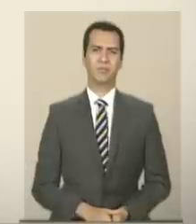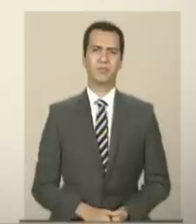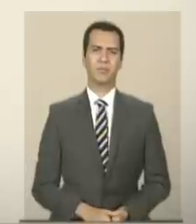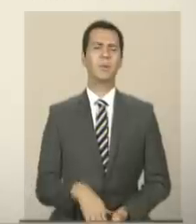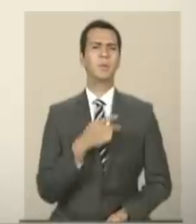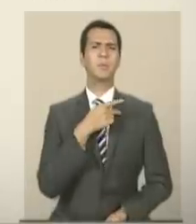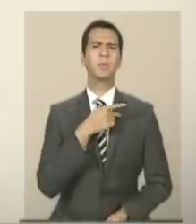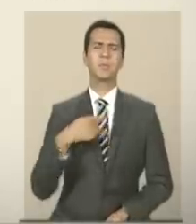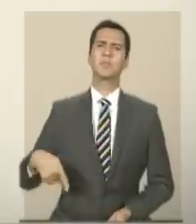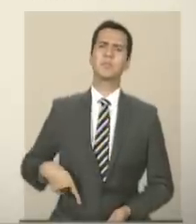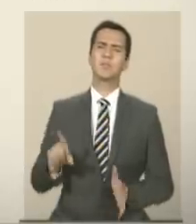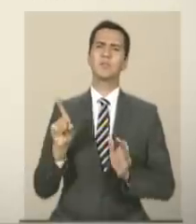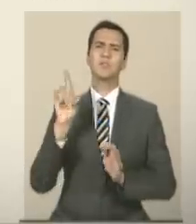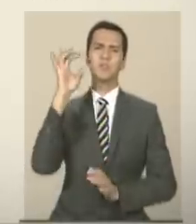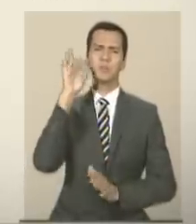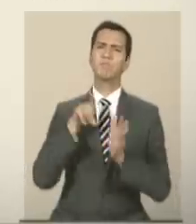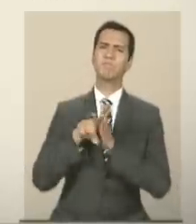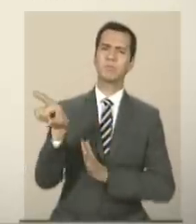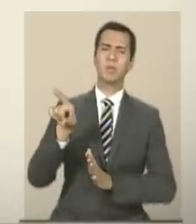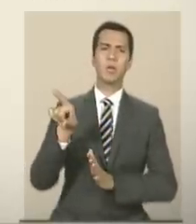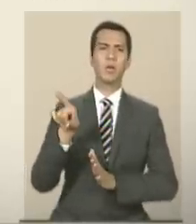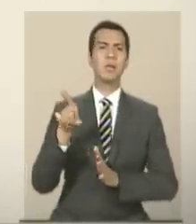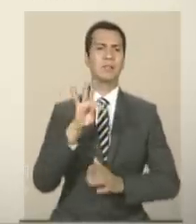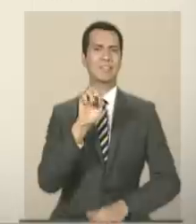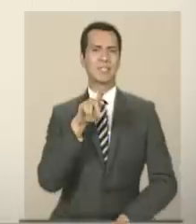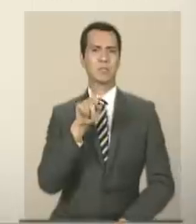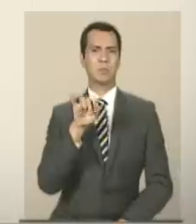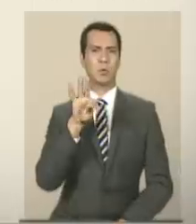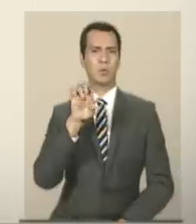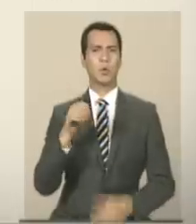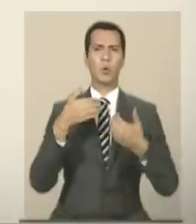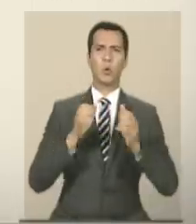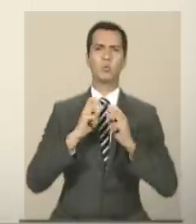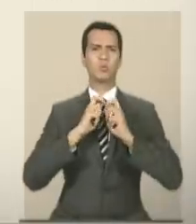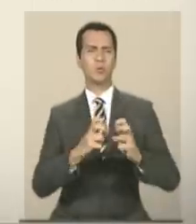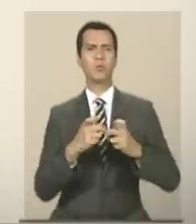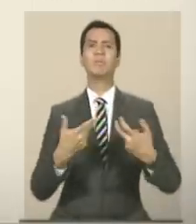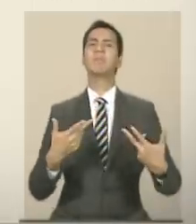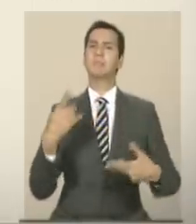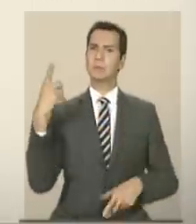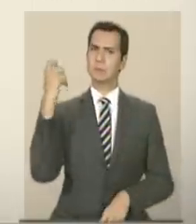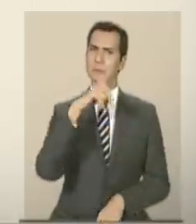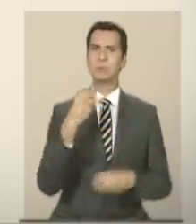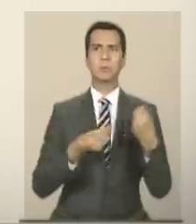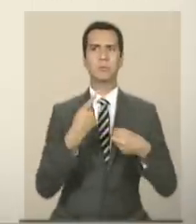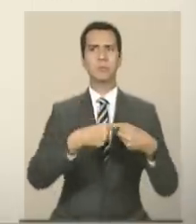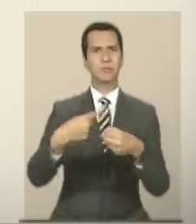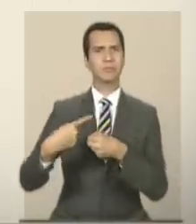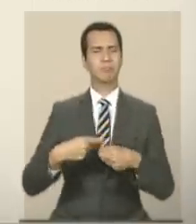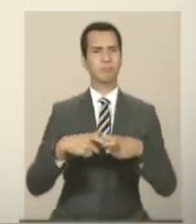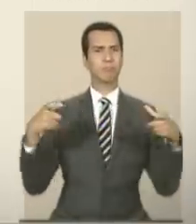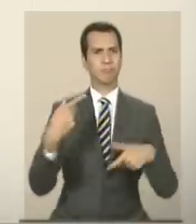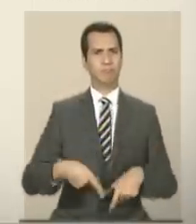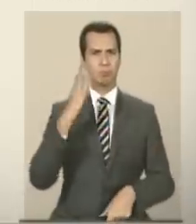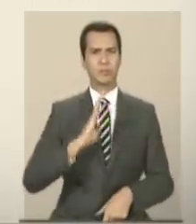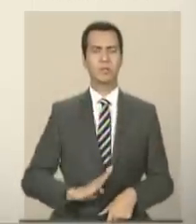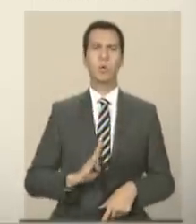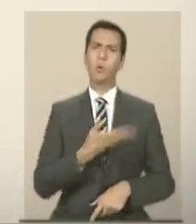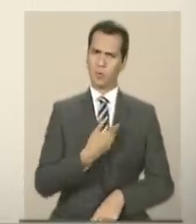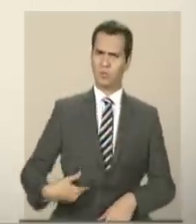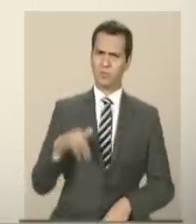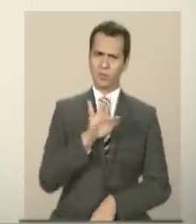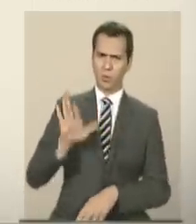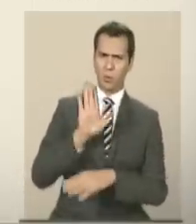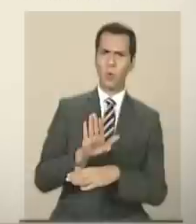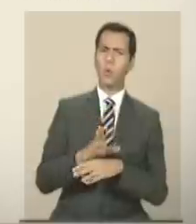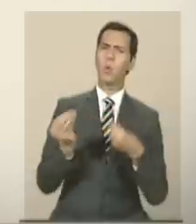transporte público é um desafio para as grandes cidades brasileiras. O governo federal pode ajudar a resolver estes problemas? Pode sim, Luciano.